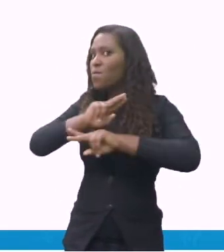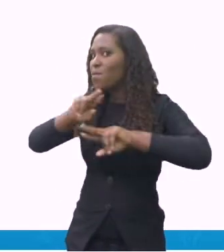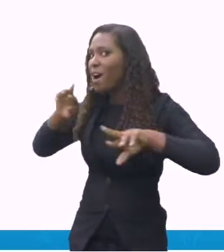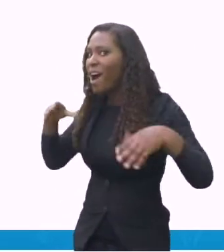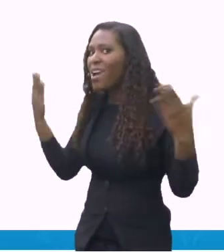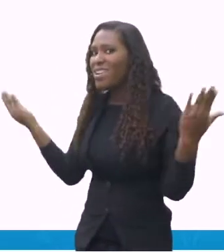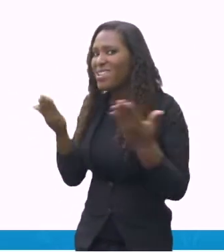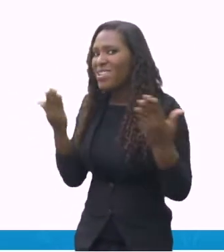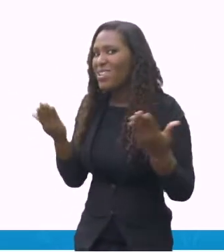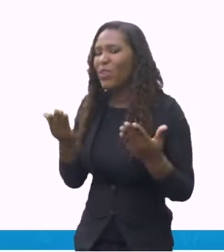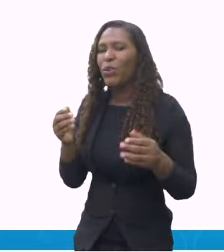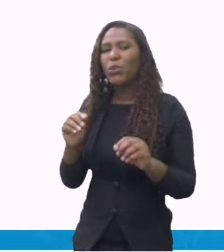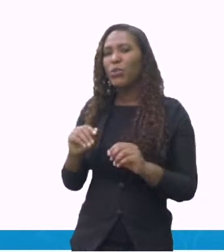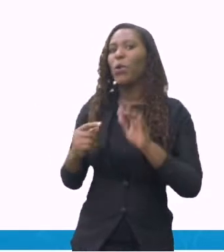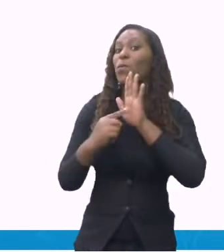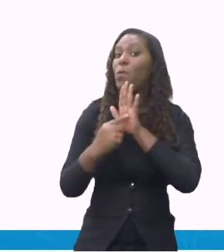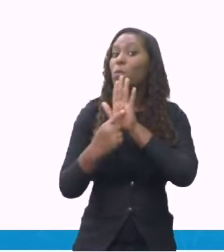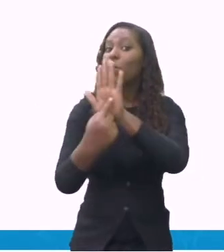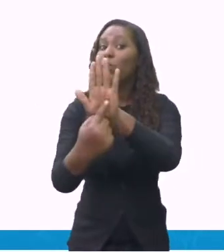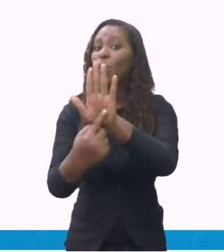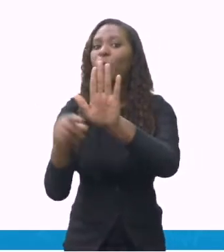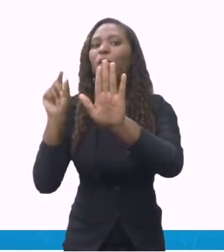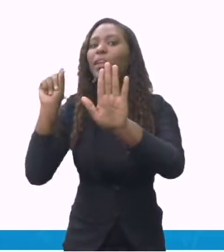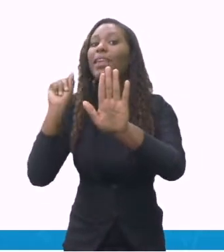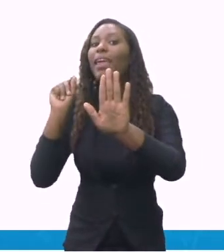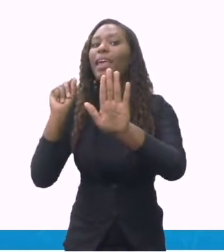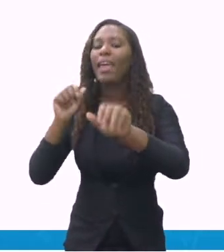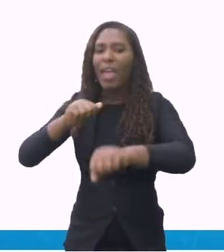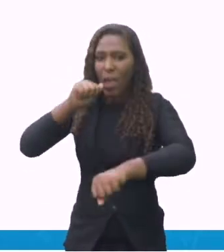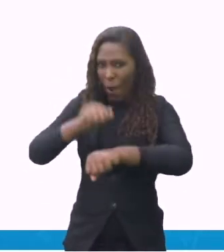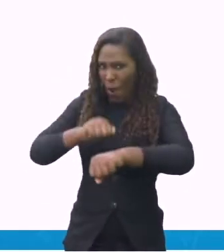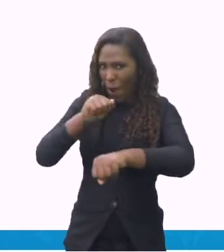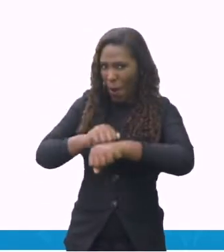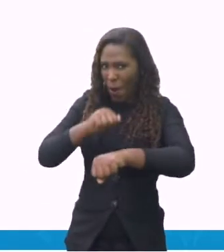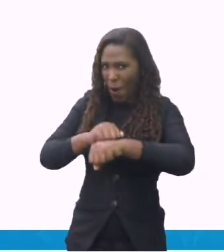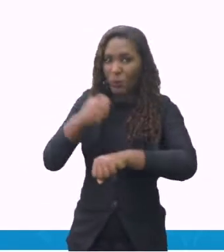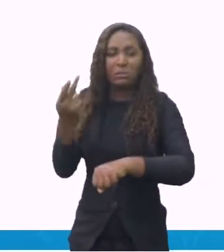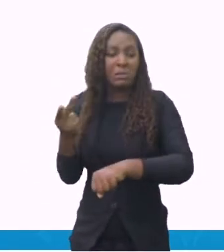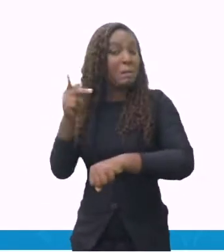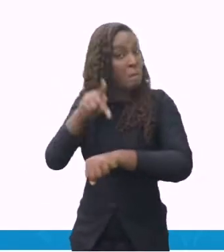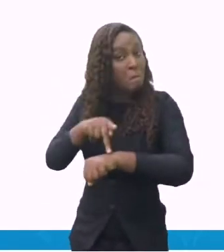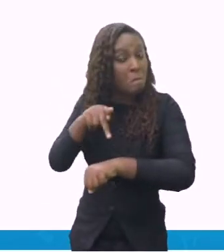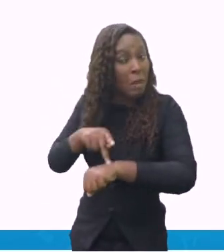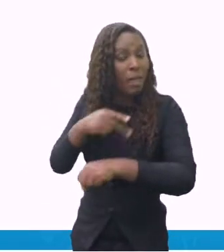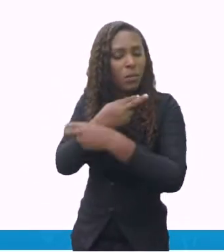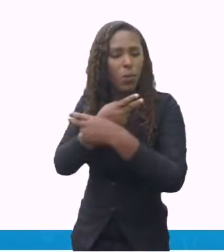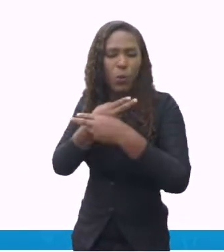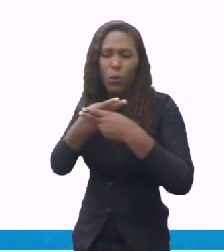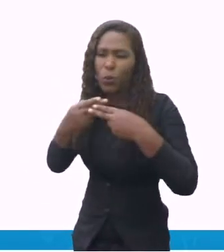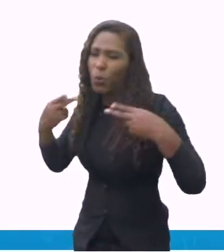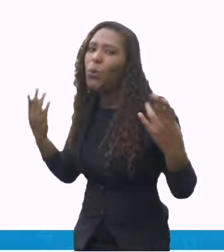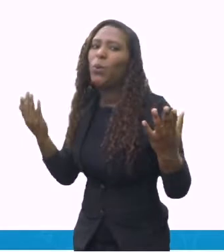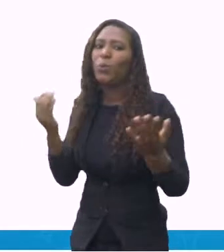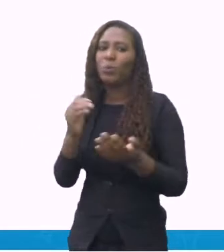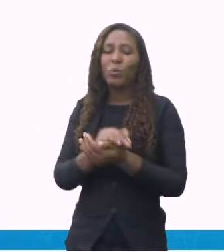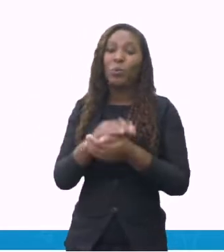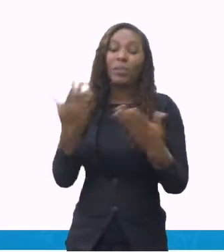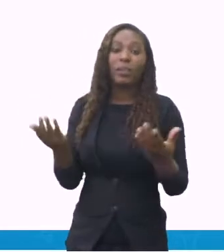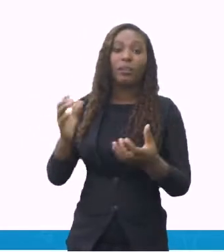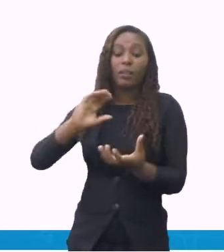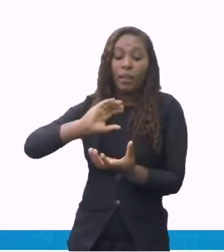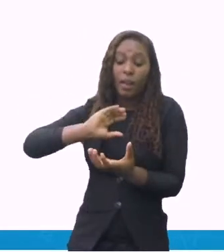do material rochoso. Por isso, tem a informação. A crosta terrestre apresenta várias